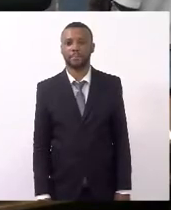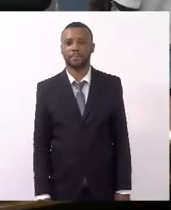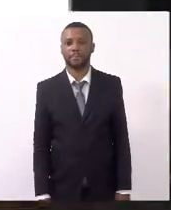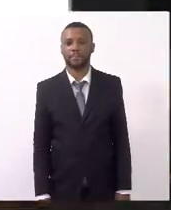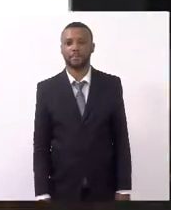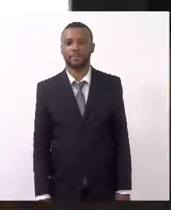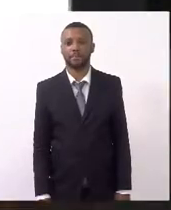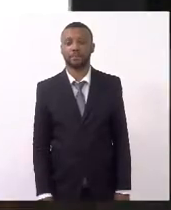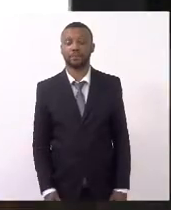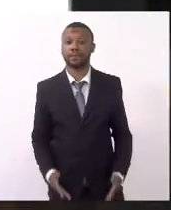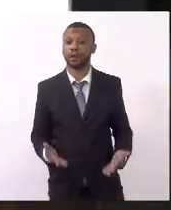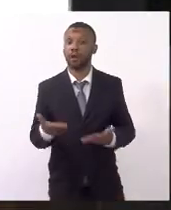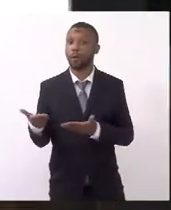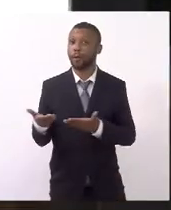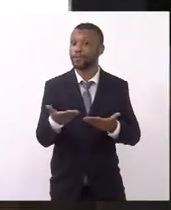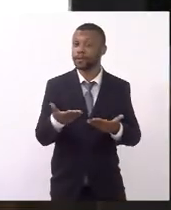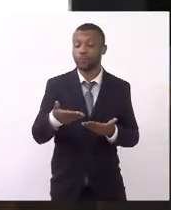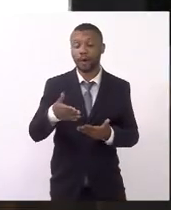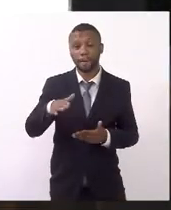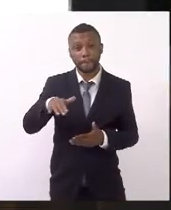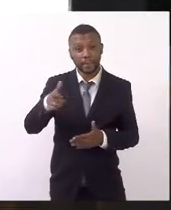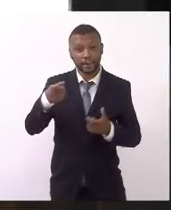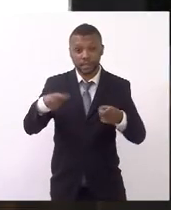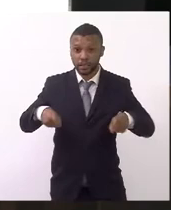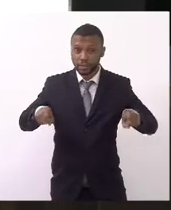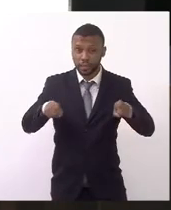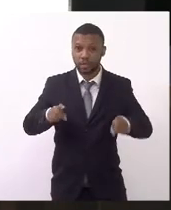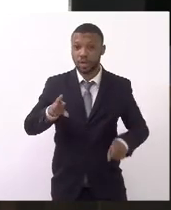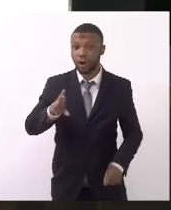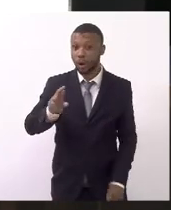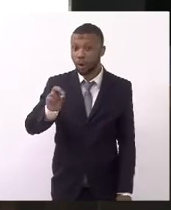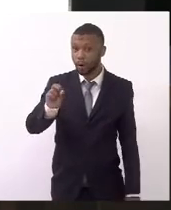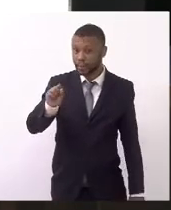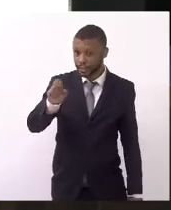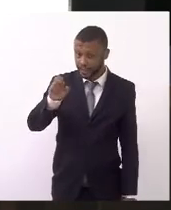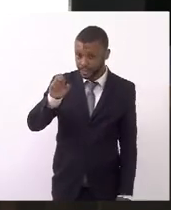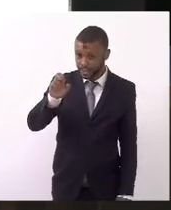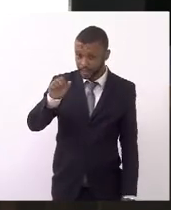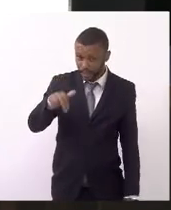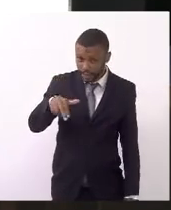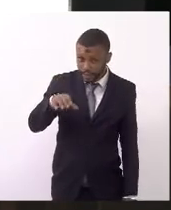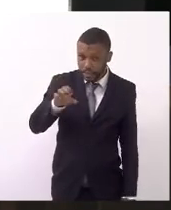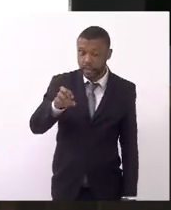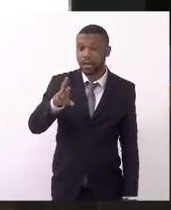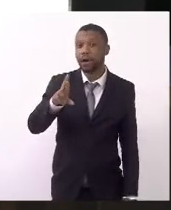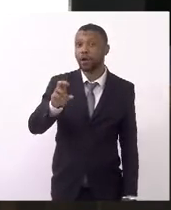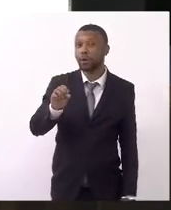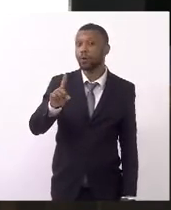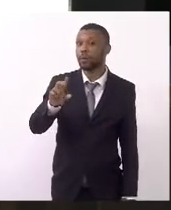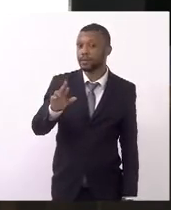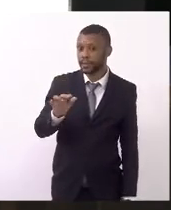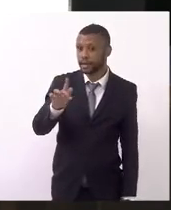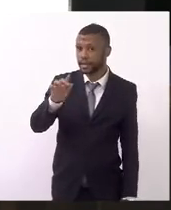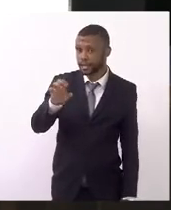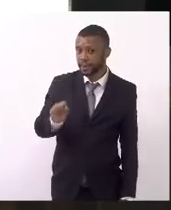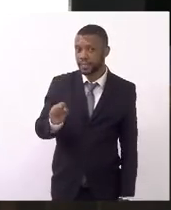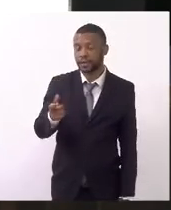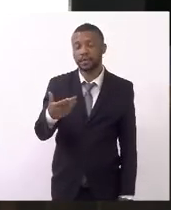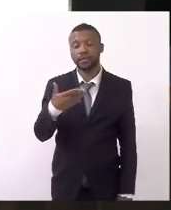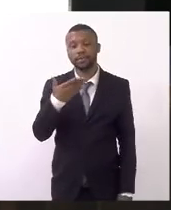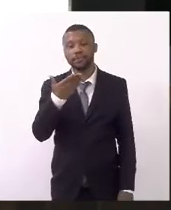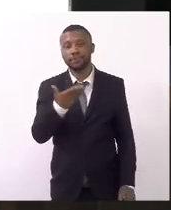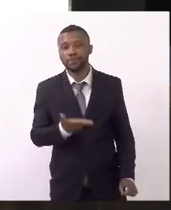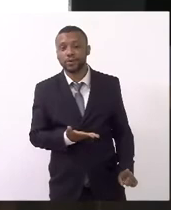eu convido a ialorixá Rosiane Rodrigues Rodrigues Roseane